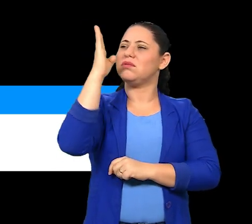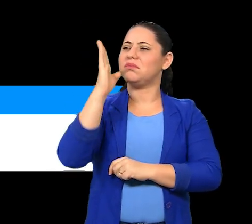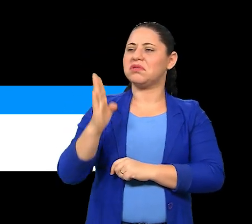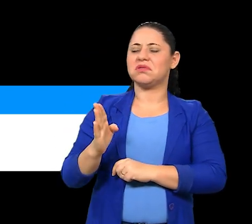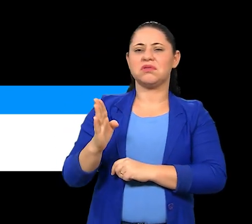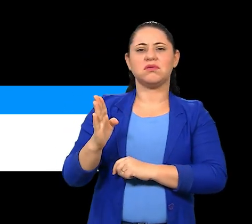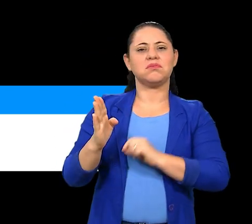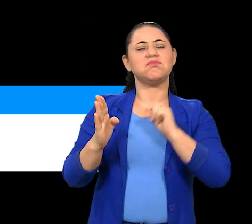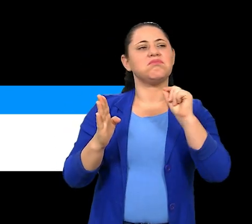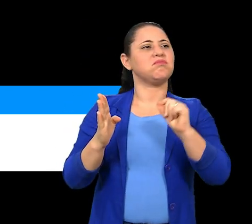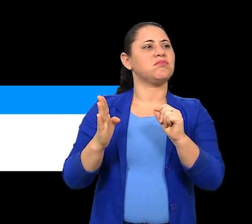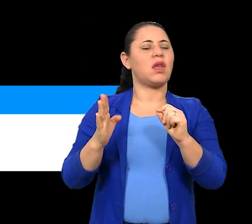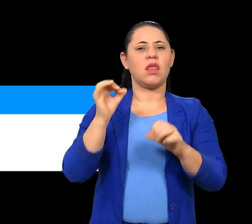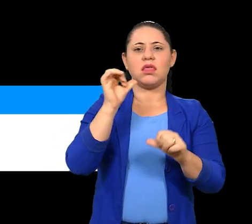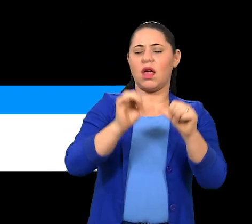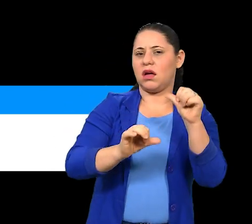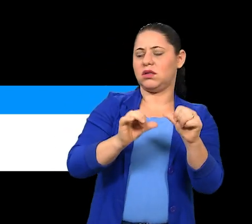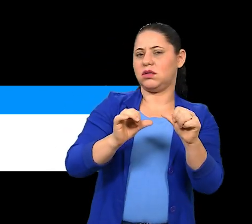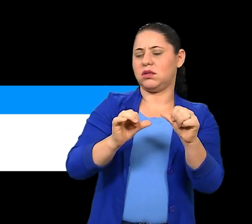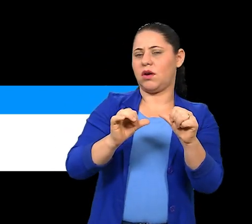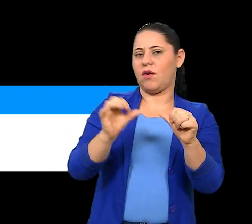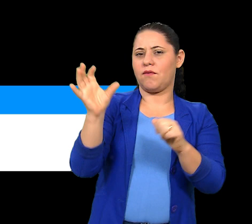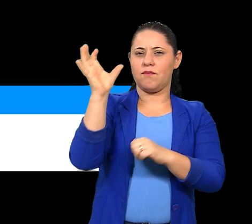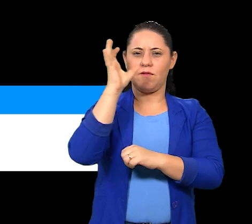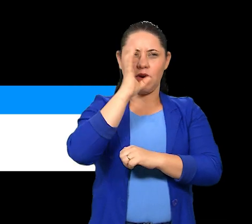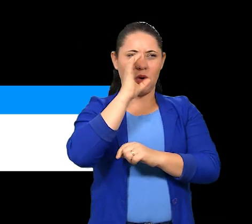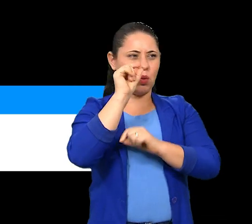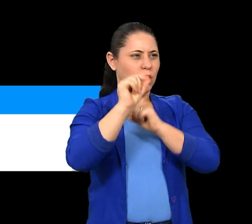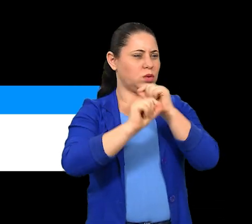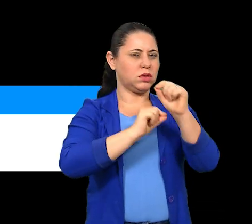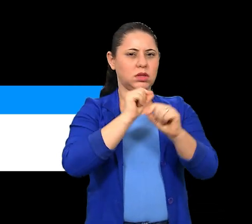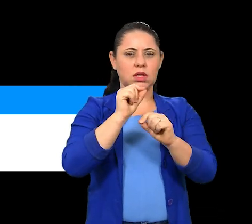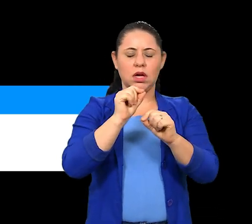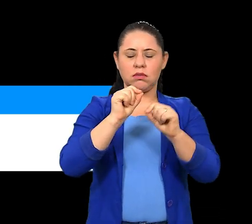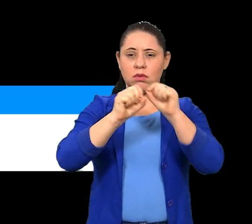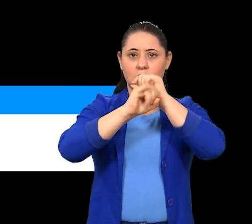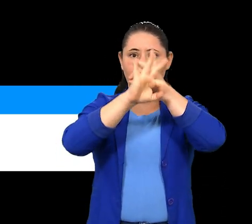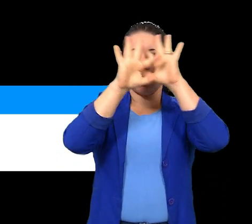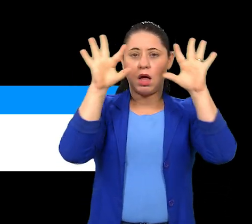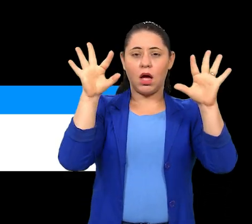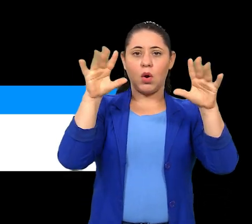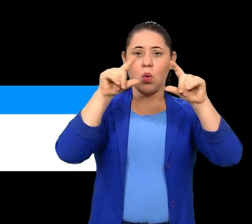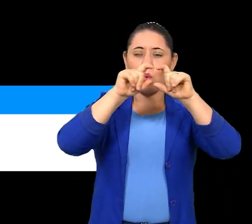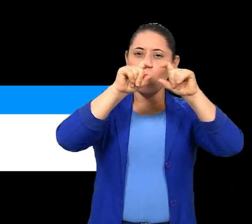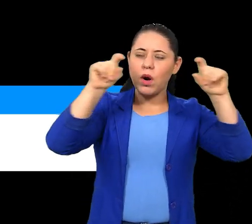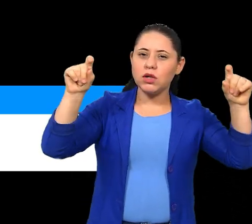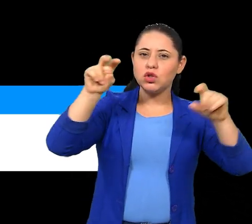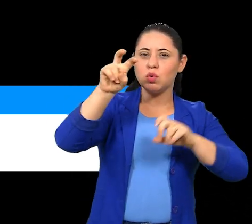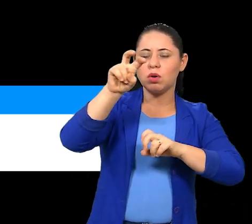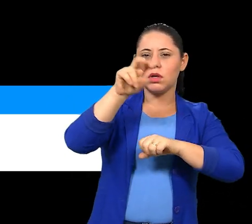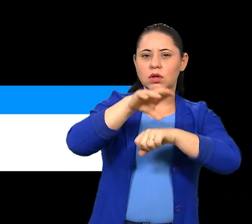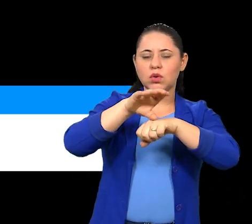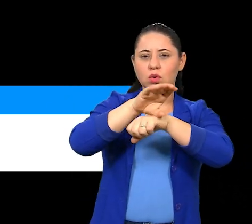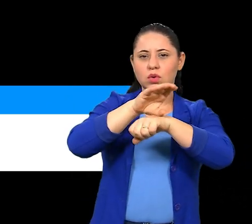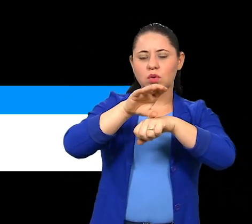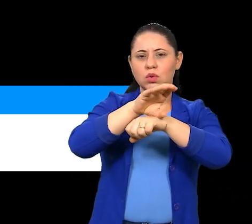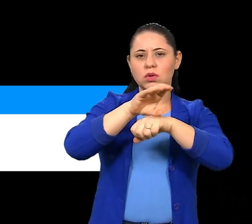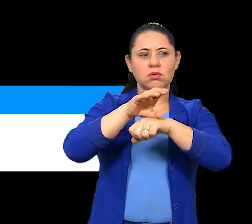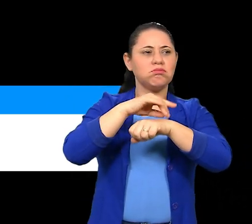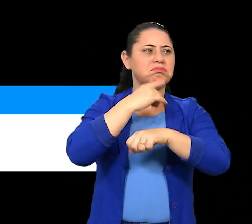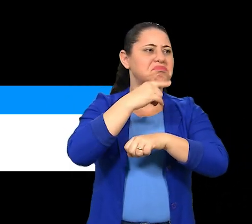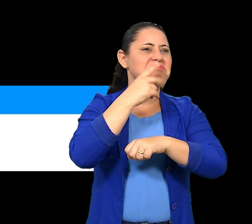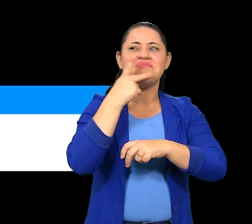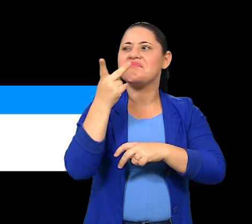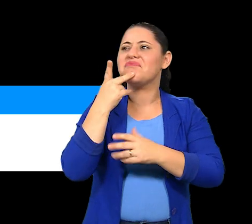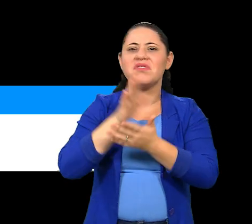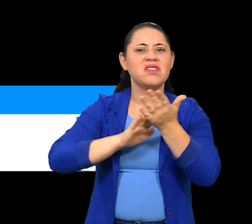que está acontecendo no Brasil nós estamos vendo violação inteira Claro do artigo quinto da